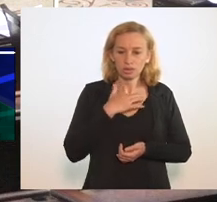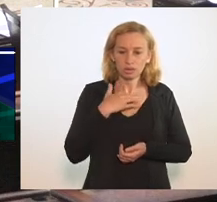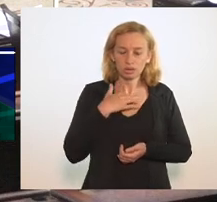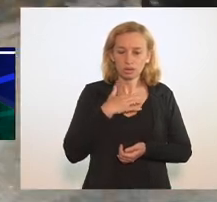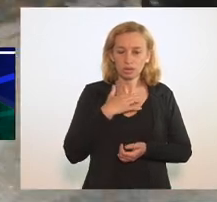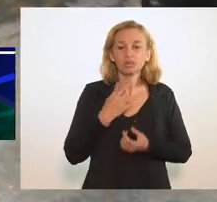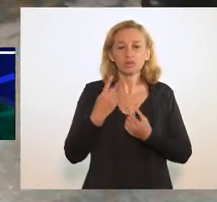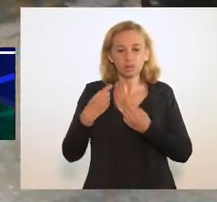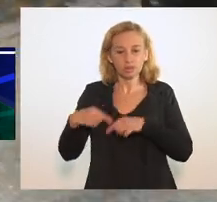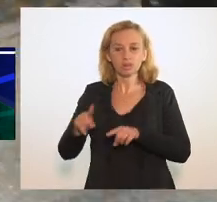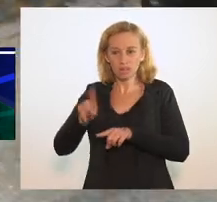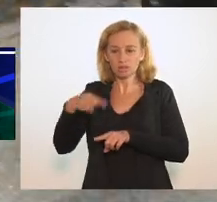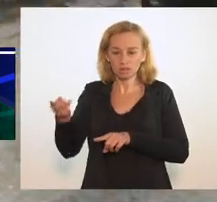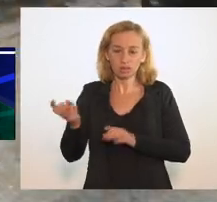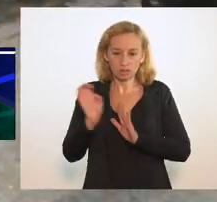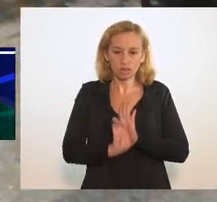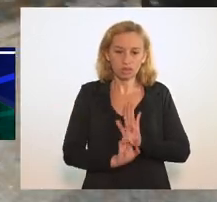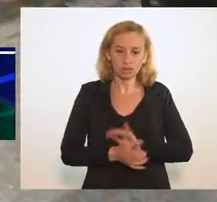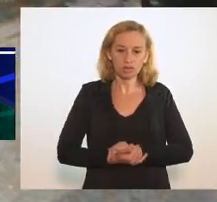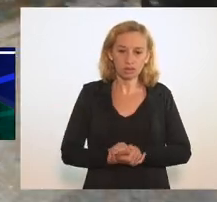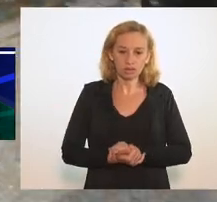É contrárias e mais emendas, presidente.